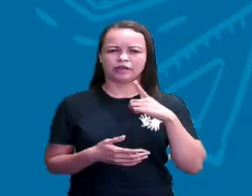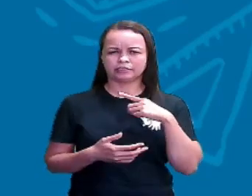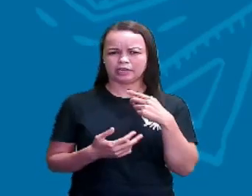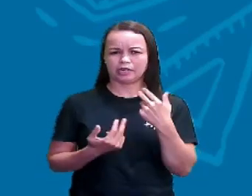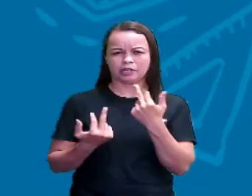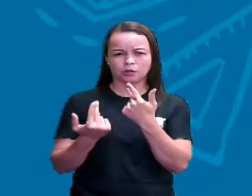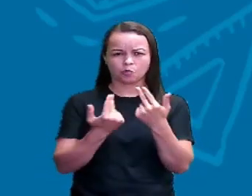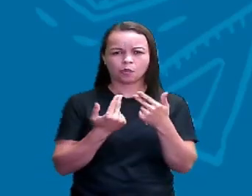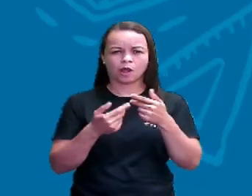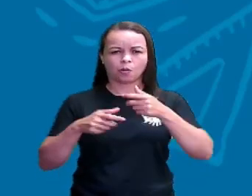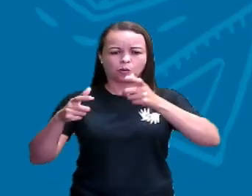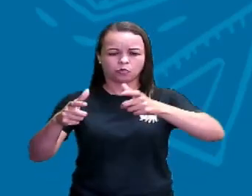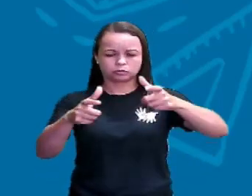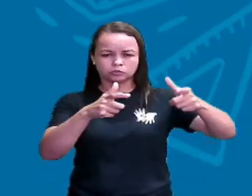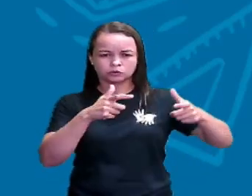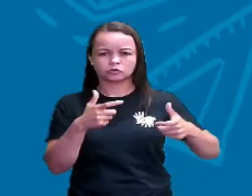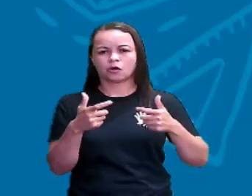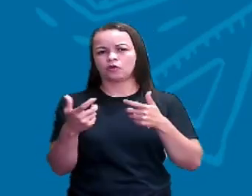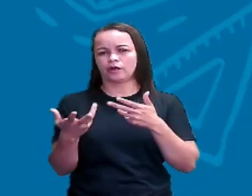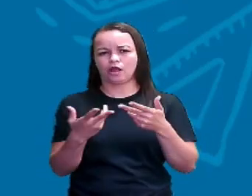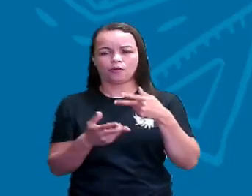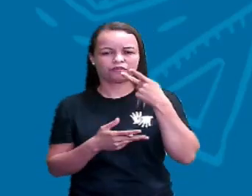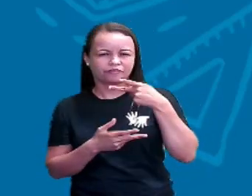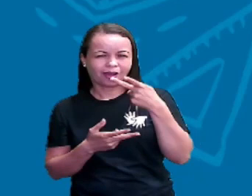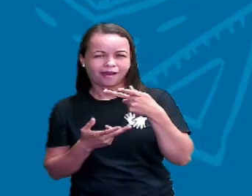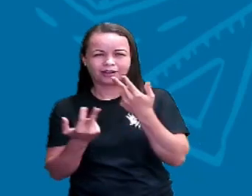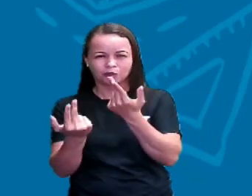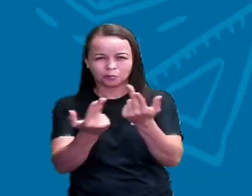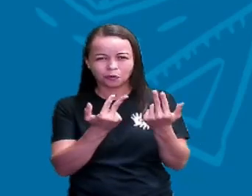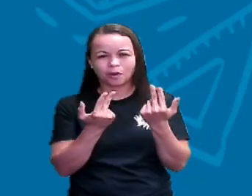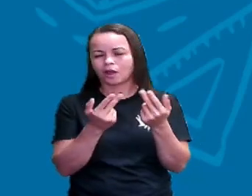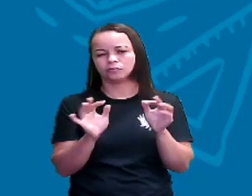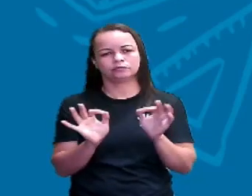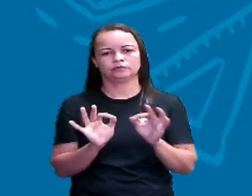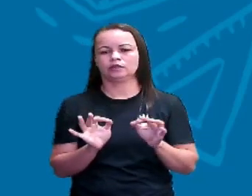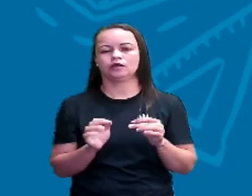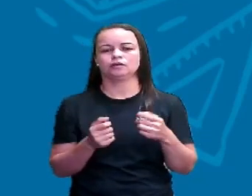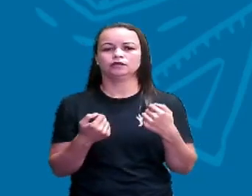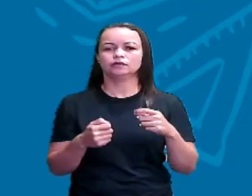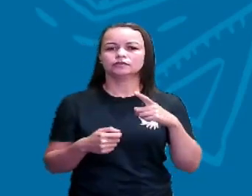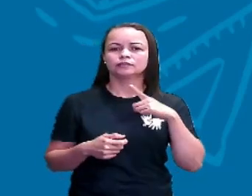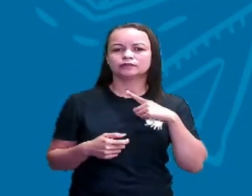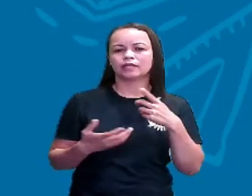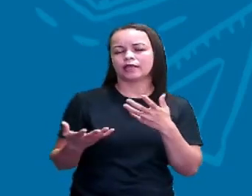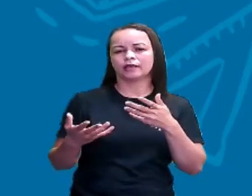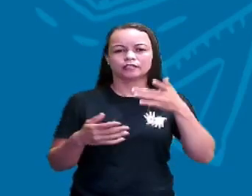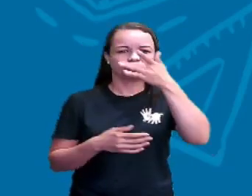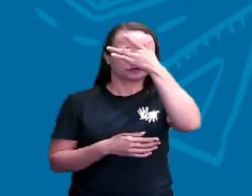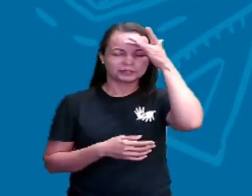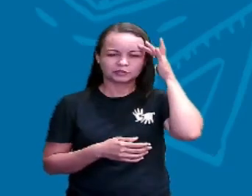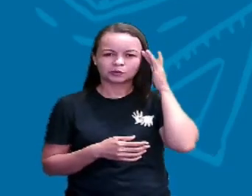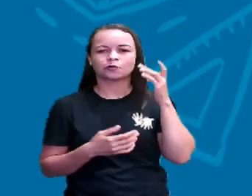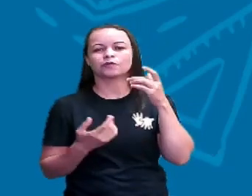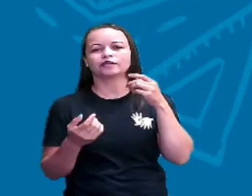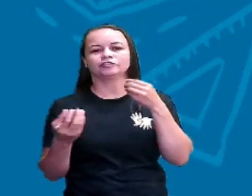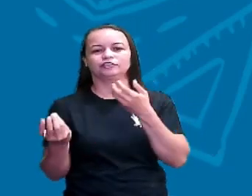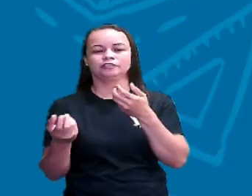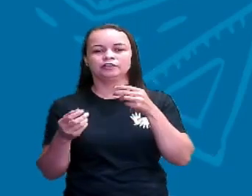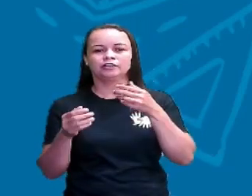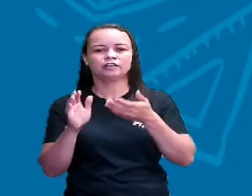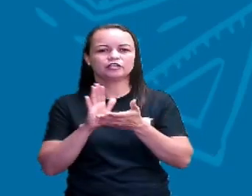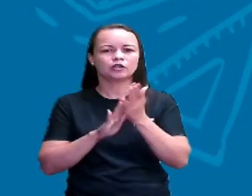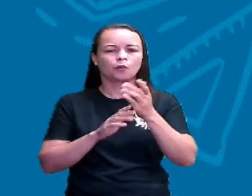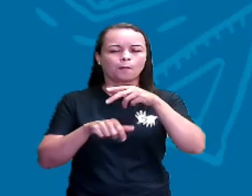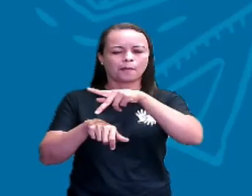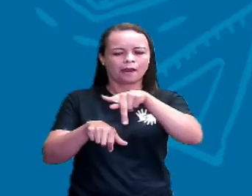mesmo jeito em todos os locais, até porque existe o intercâmbio de pessoas, né? Tem sempre gente de outros países e aí